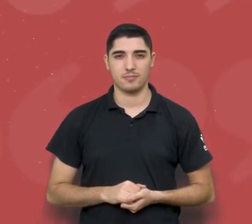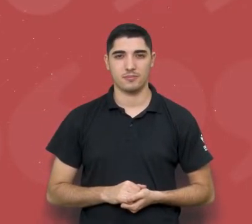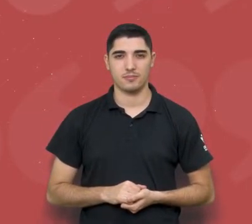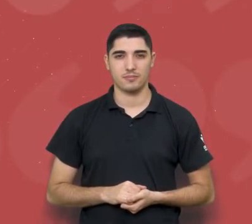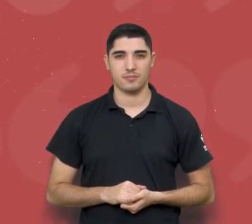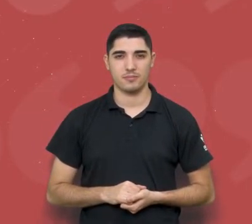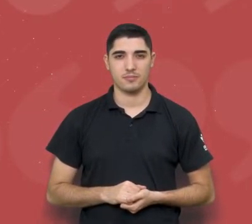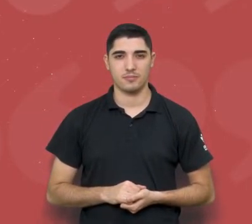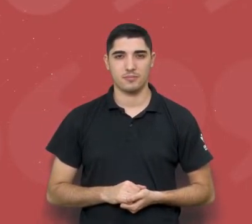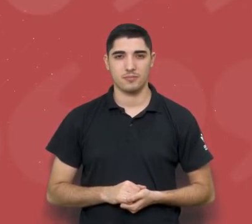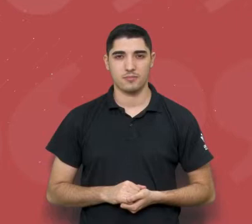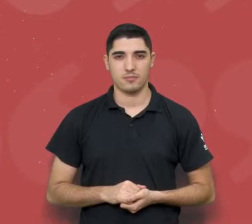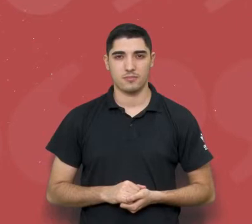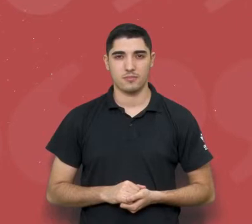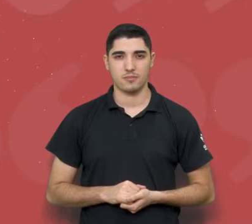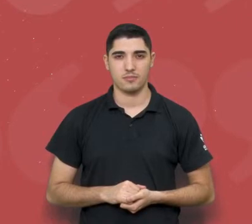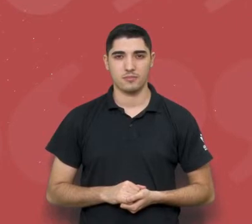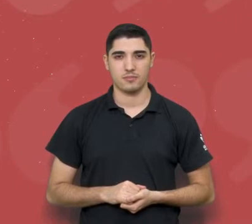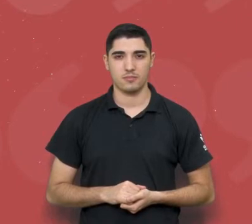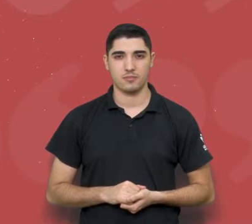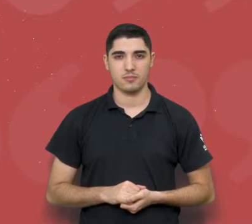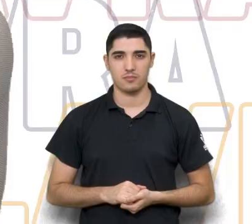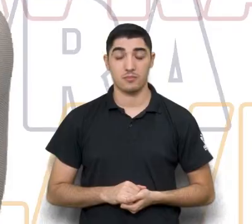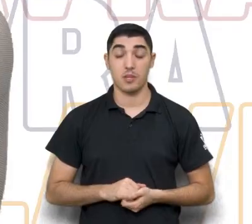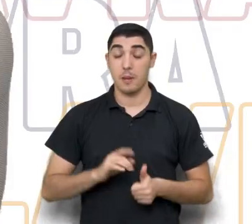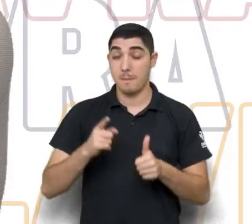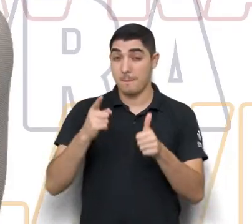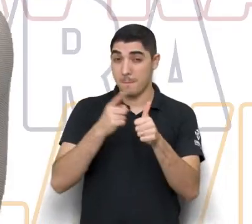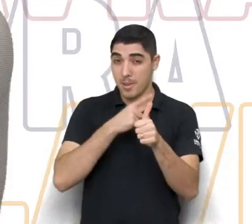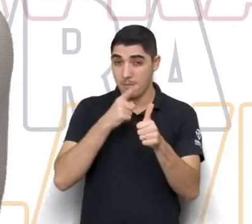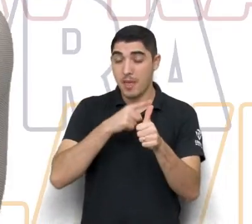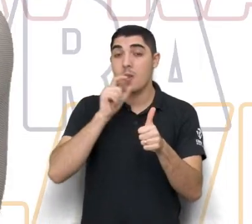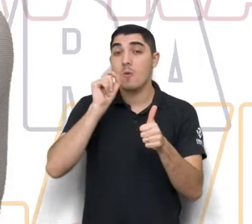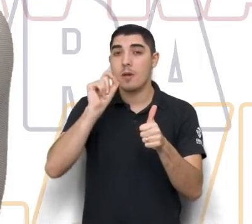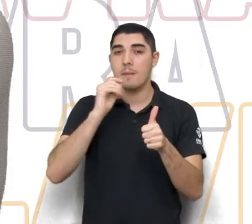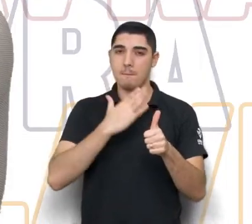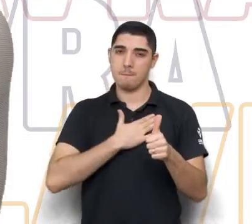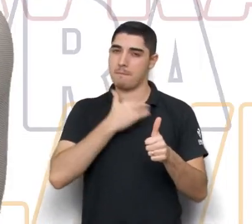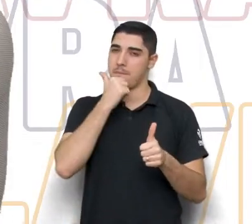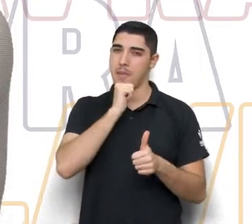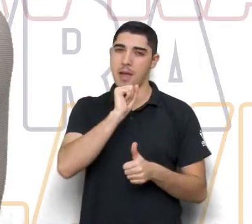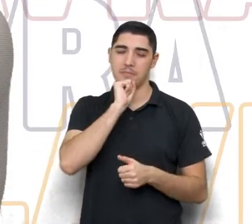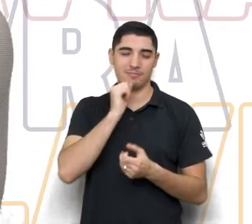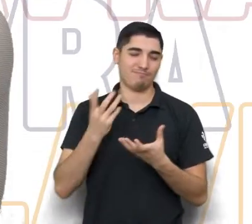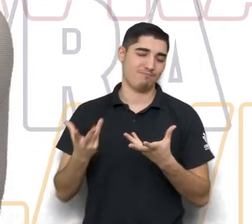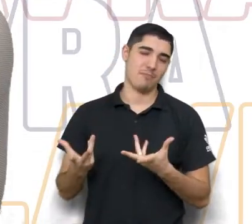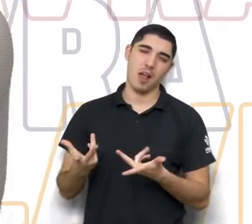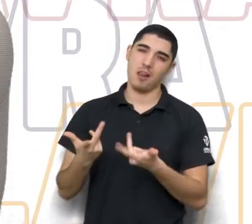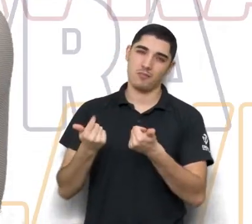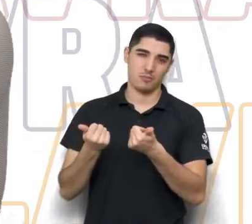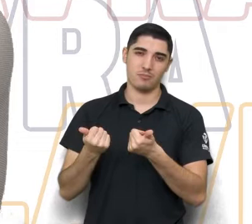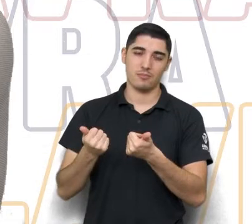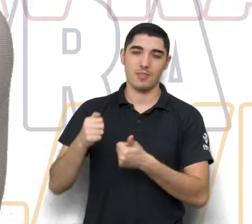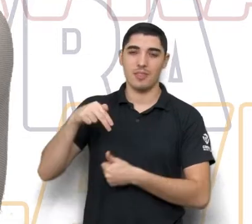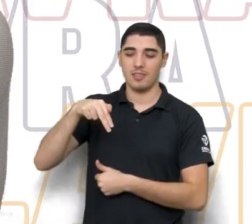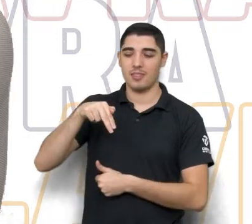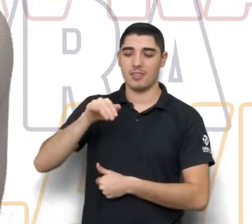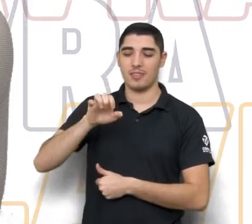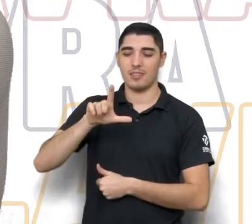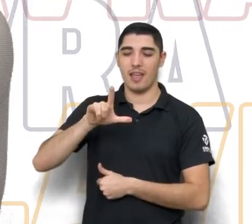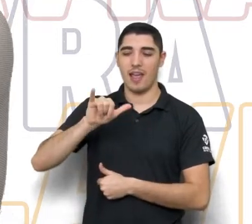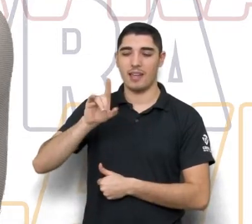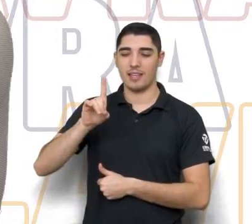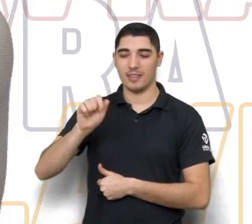ou motivação para escrever poesias? Em primeiro lugar, eu quero dizer que eu tive uma mãe fantástica, né? A Dona